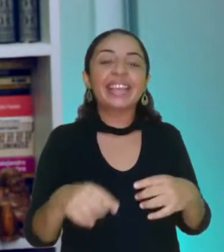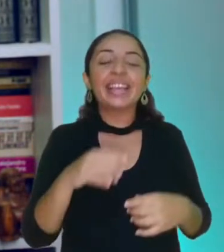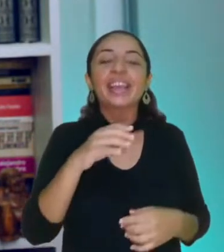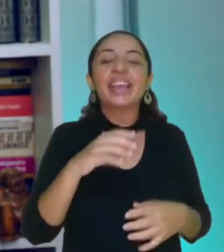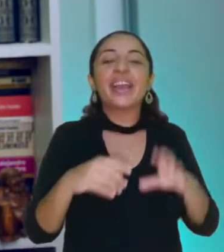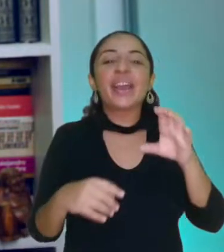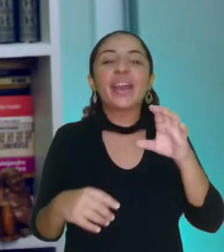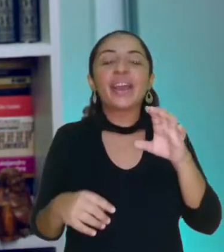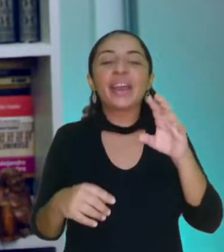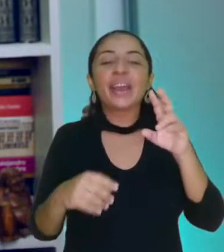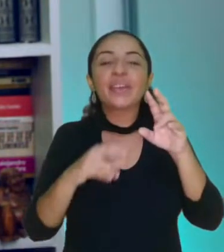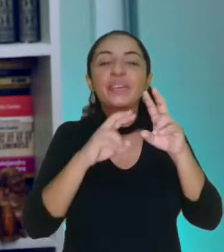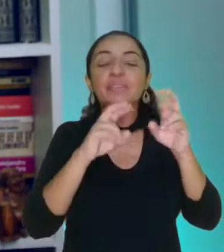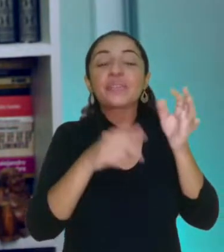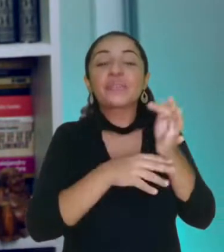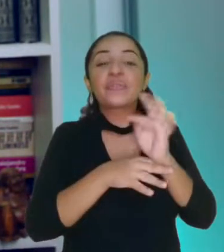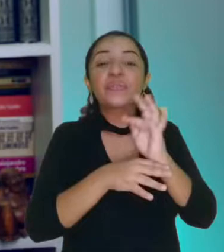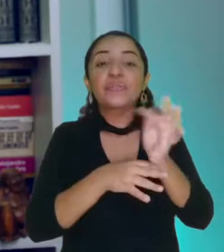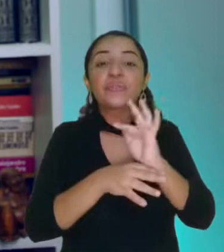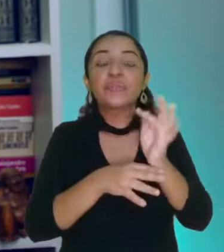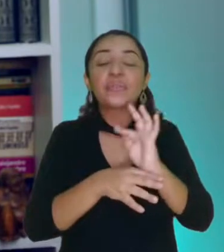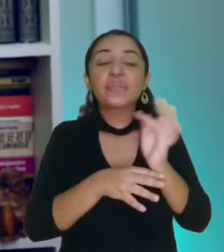People, que deu